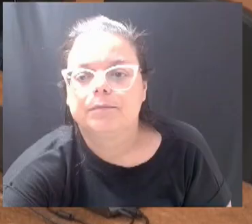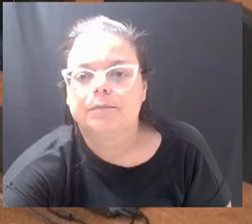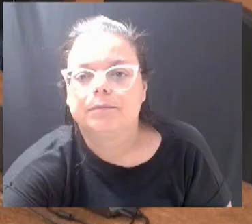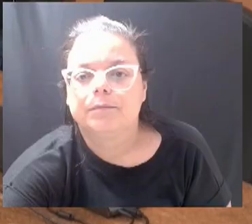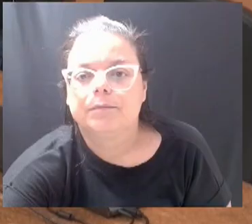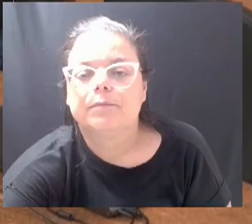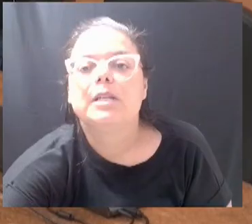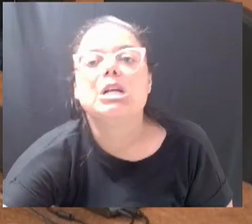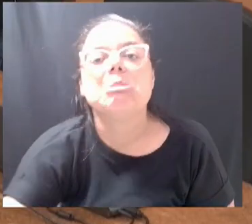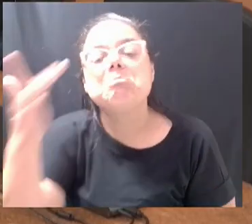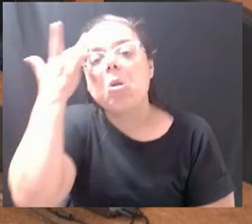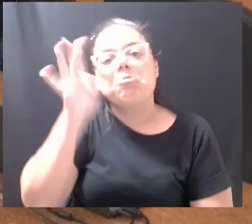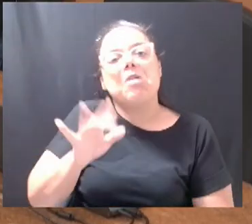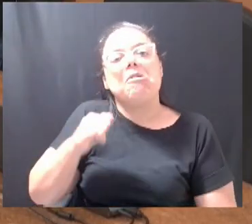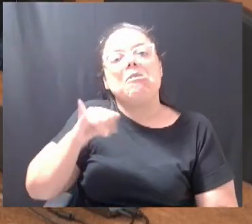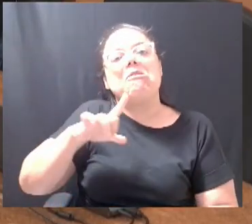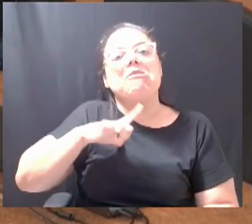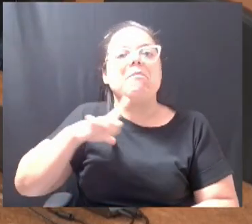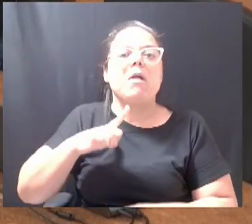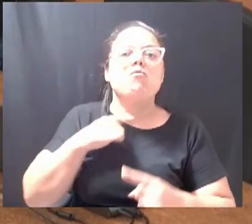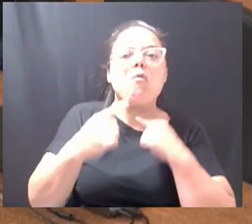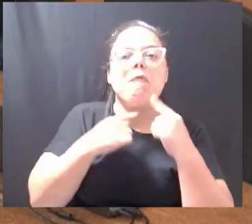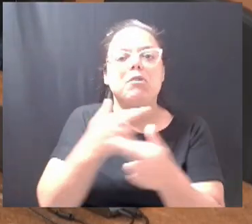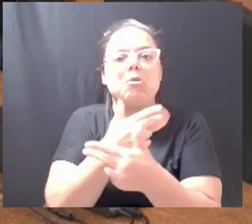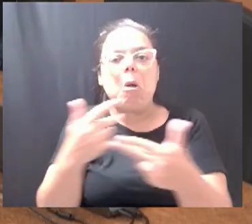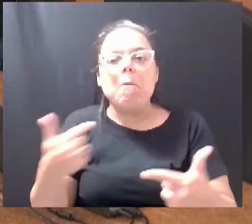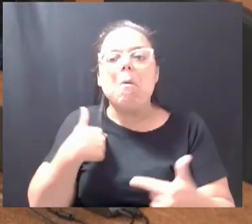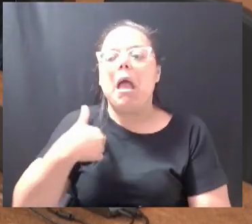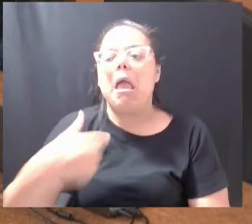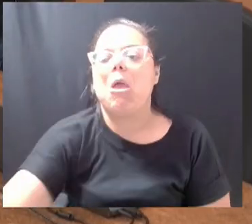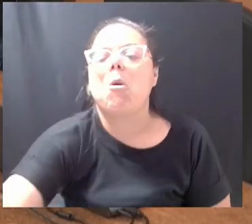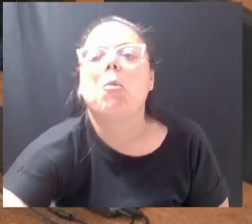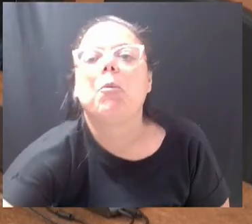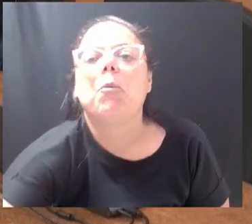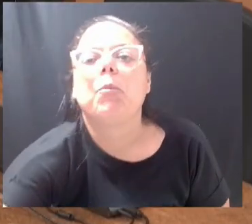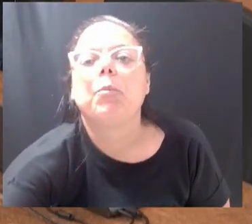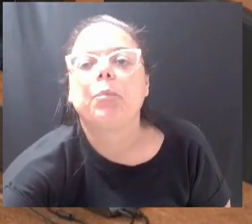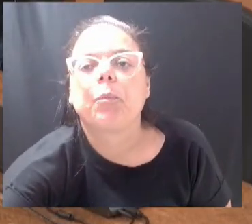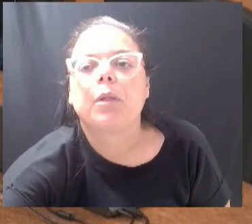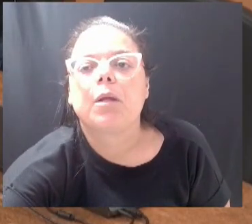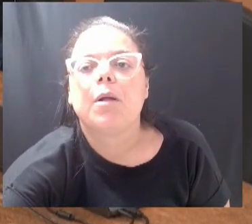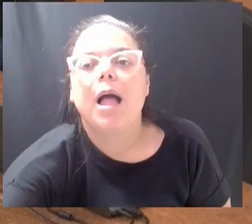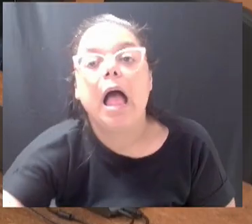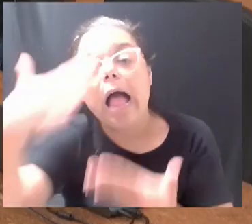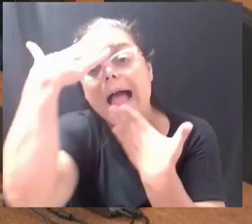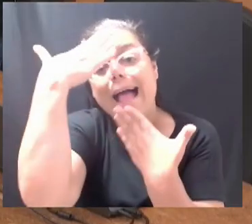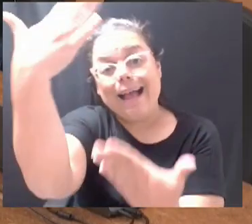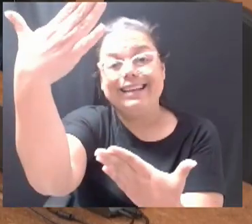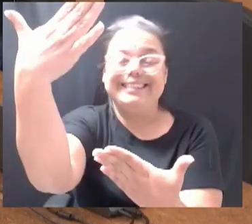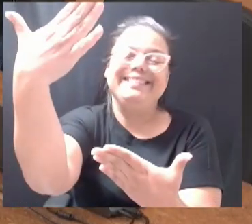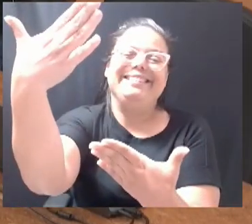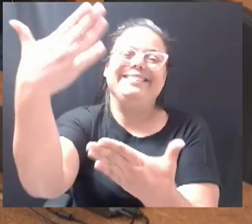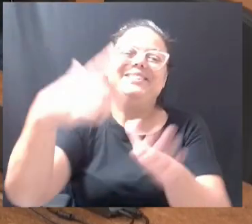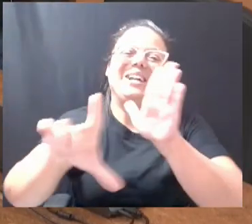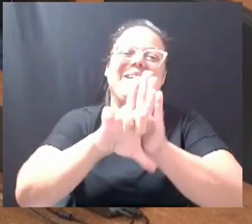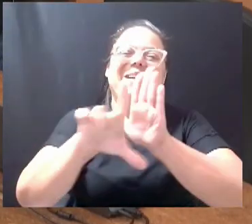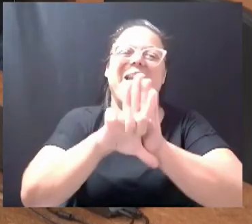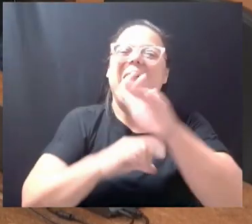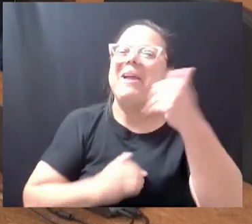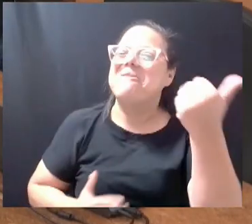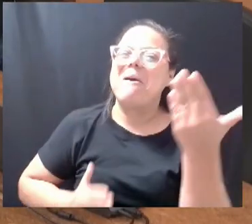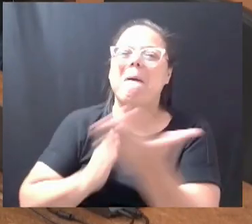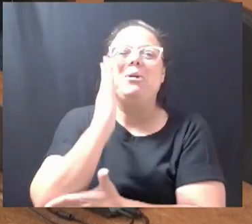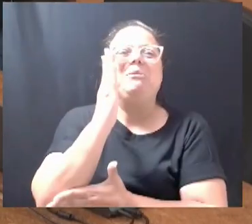muito a participação e todo esse projeto lindo aí que foi agora a nossa lei aprovada. Para o bem e para a qualidade de vida aí de todos